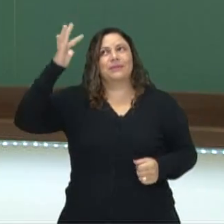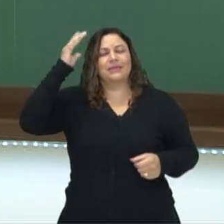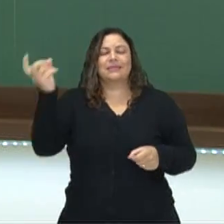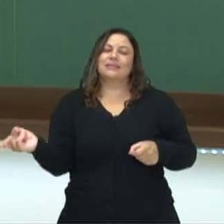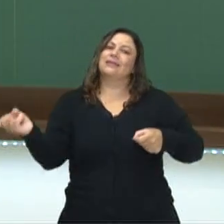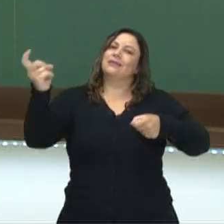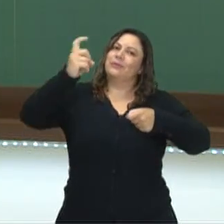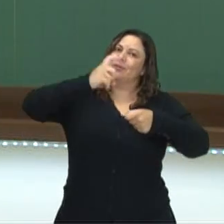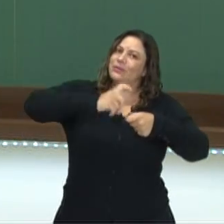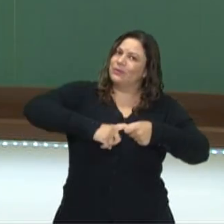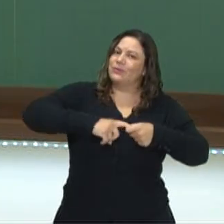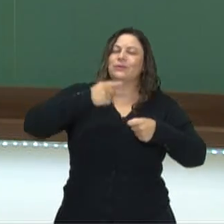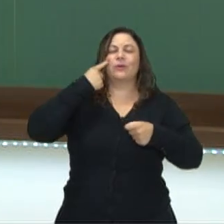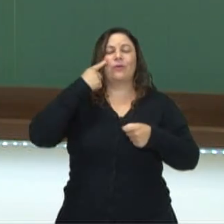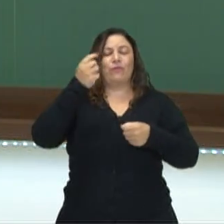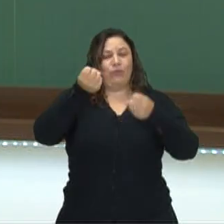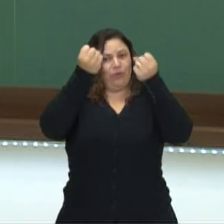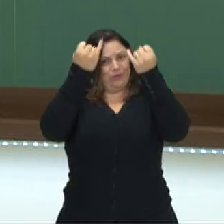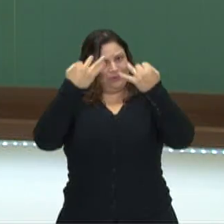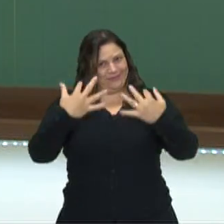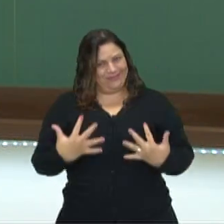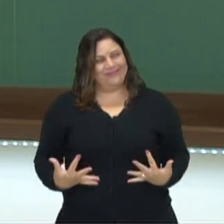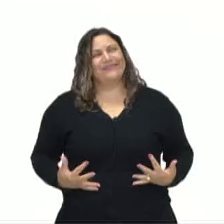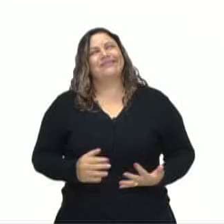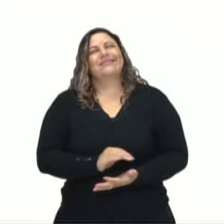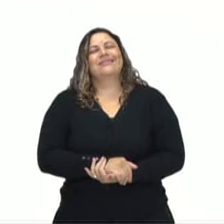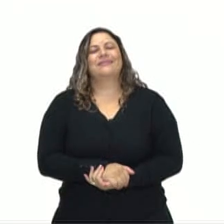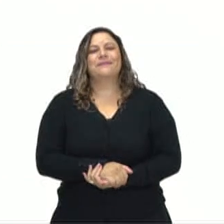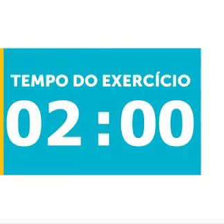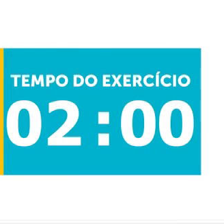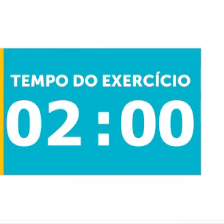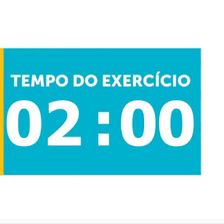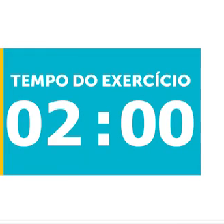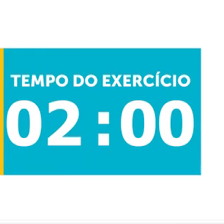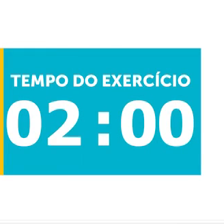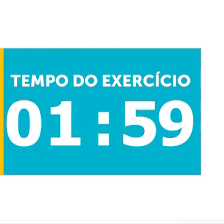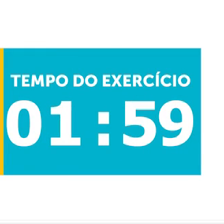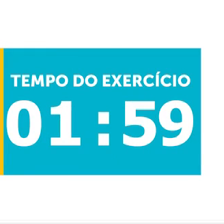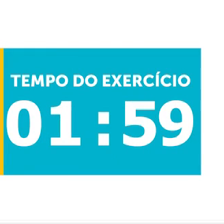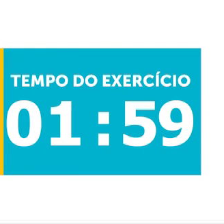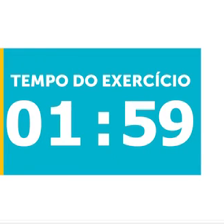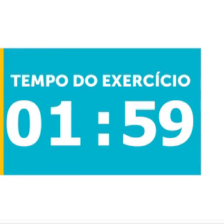gente volta para desvendar este mistério.